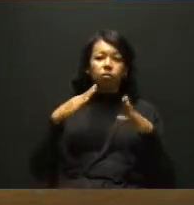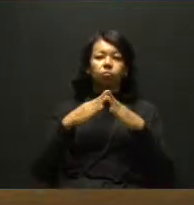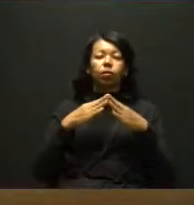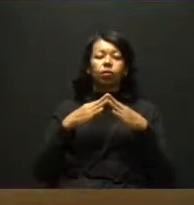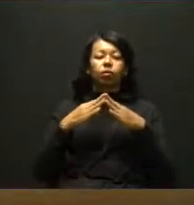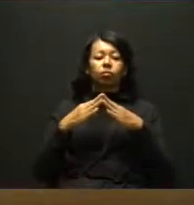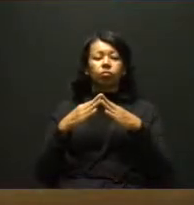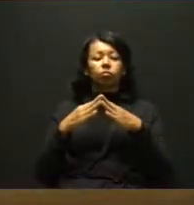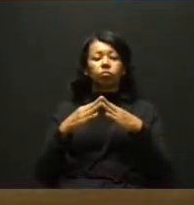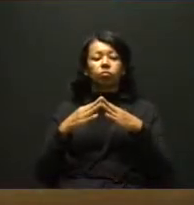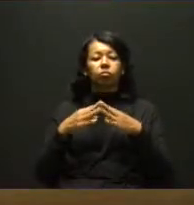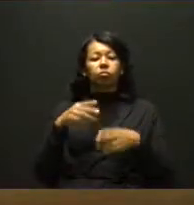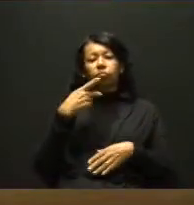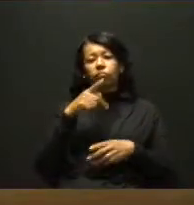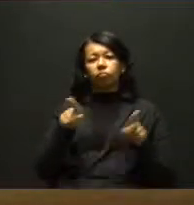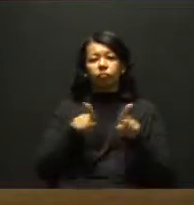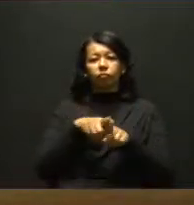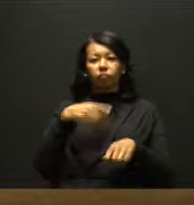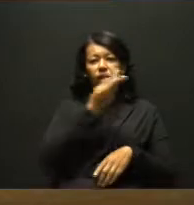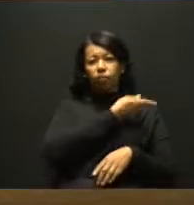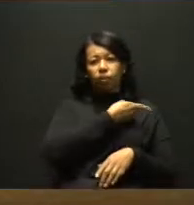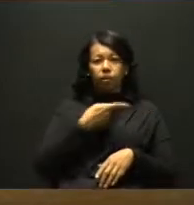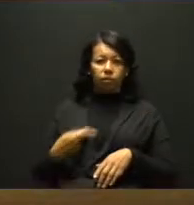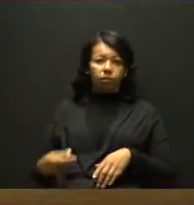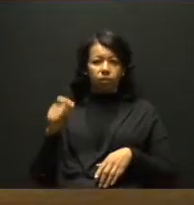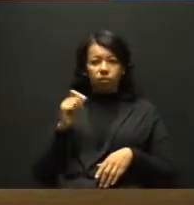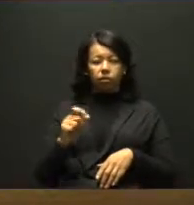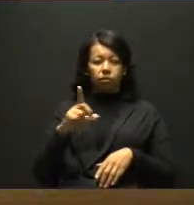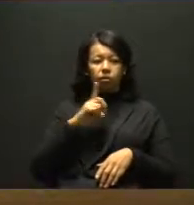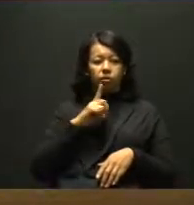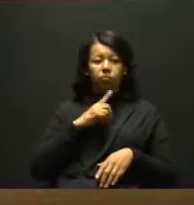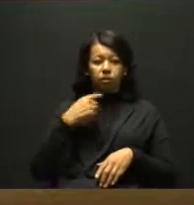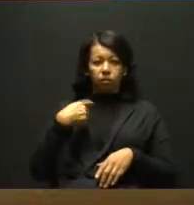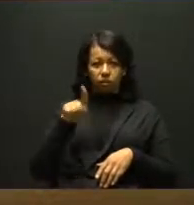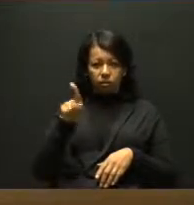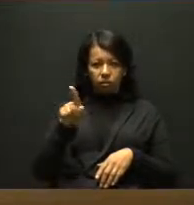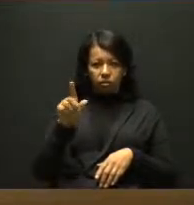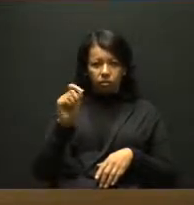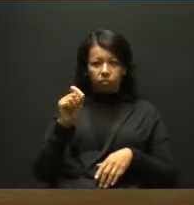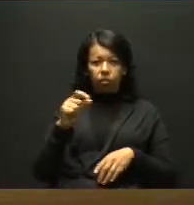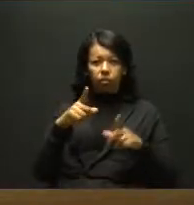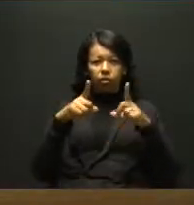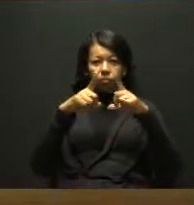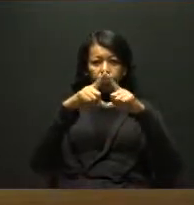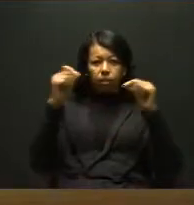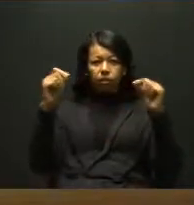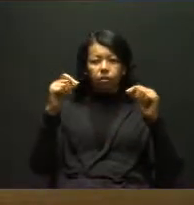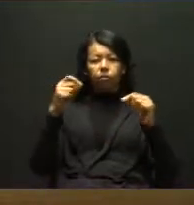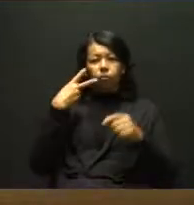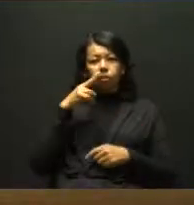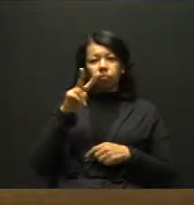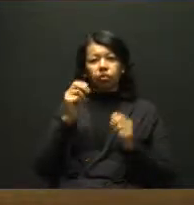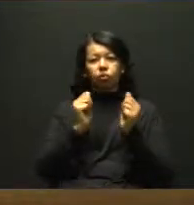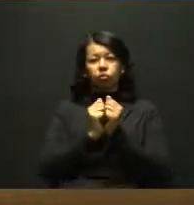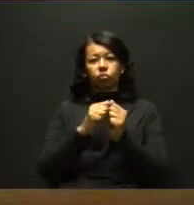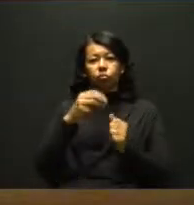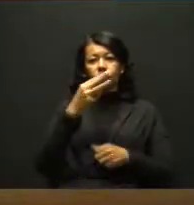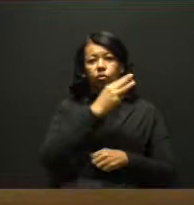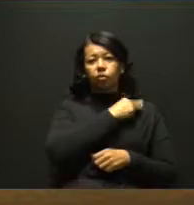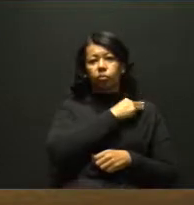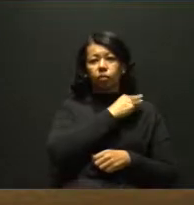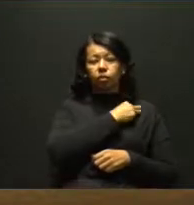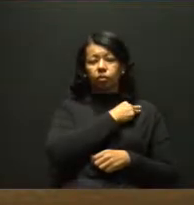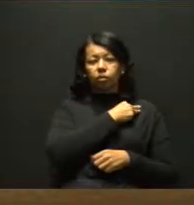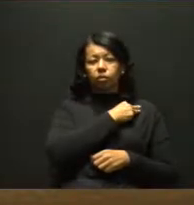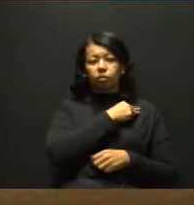ressaltando também presente que essa questão nós tínhamos que ir lá pra brasília para verificar junto com o ministro do comércio